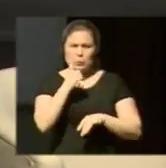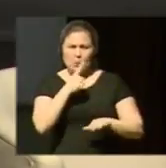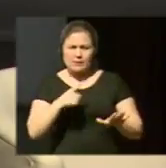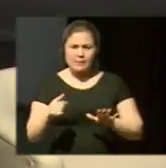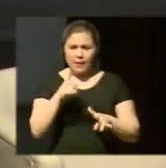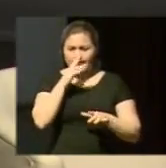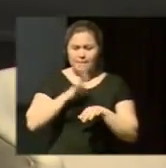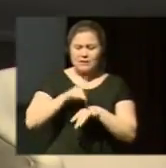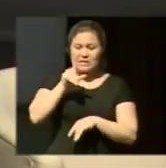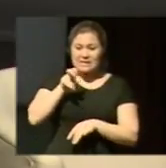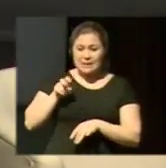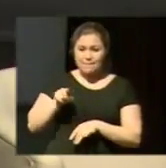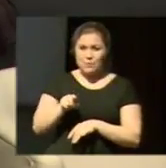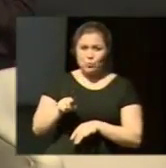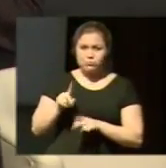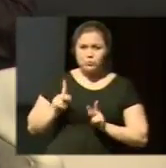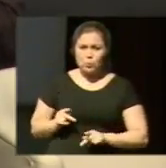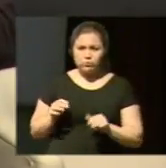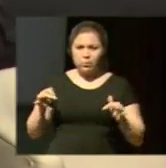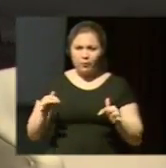espectadores.